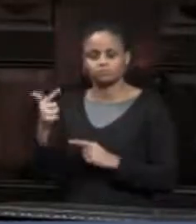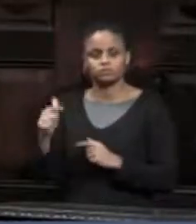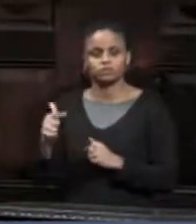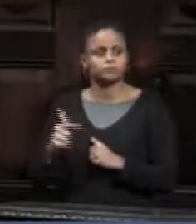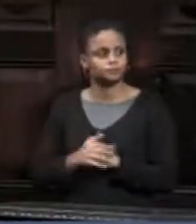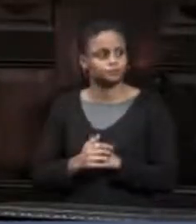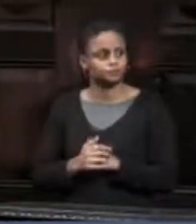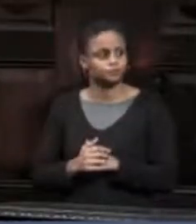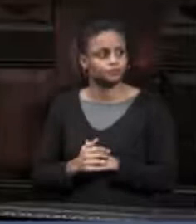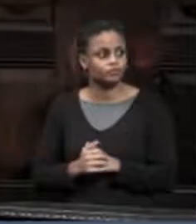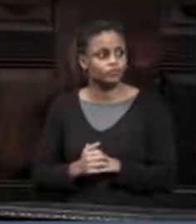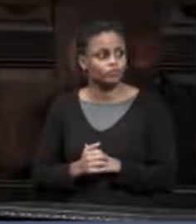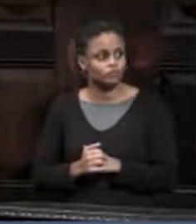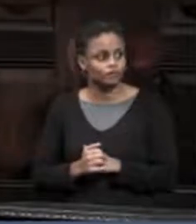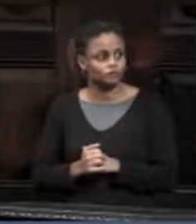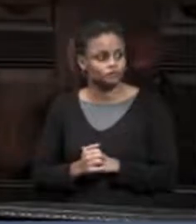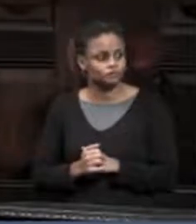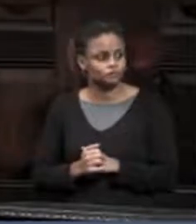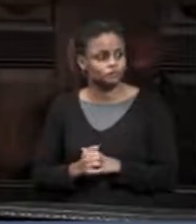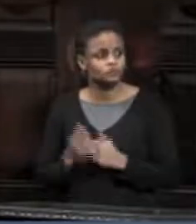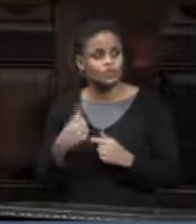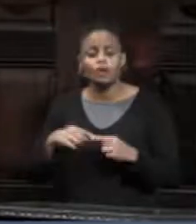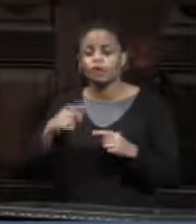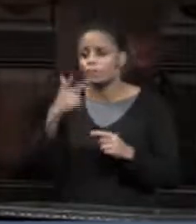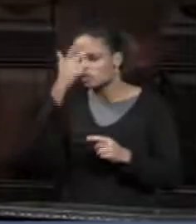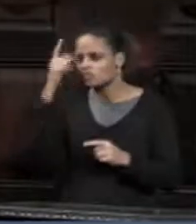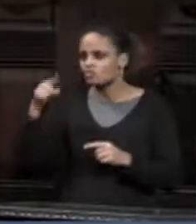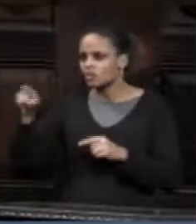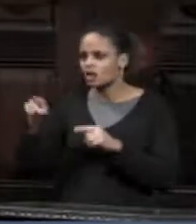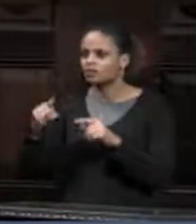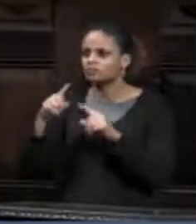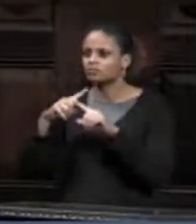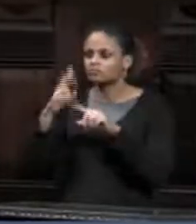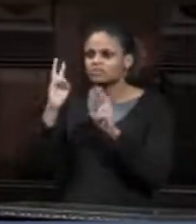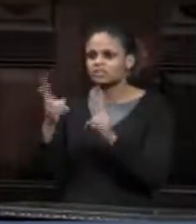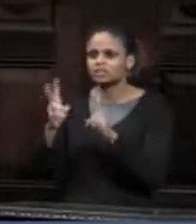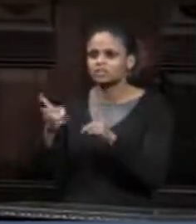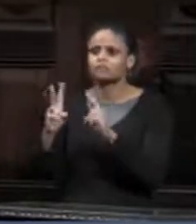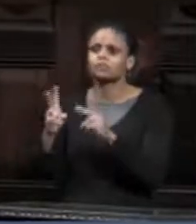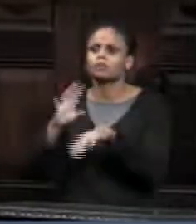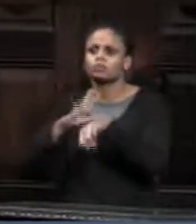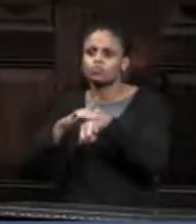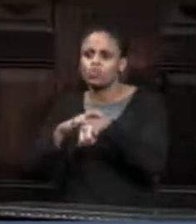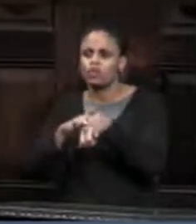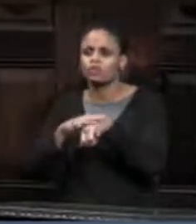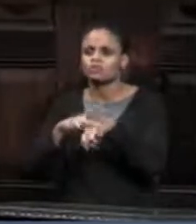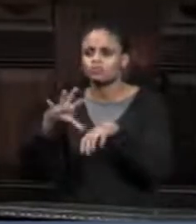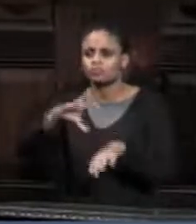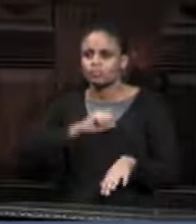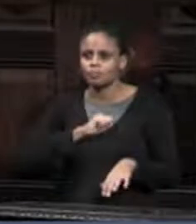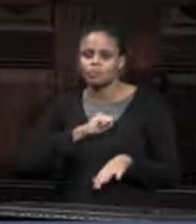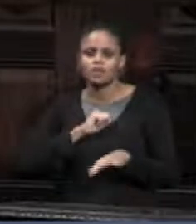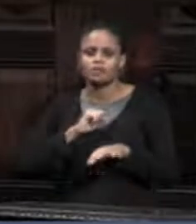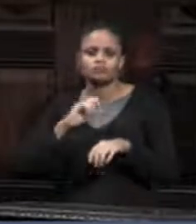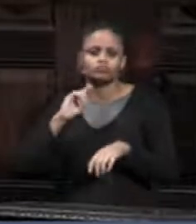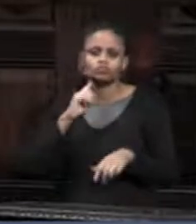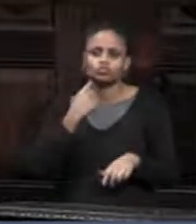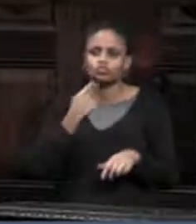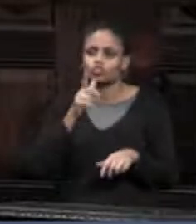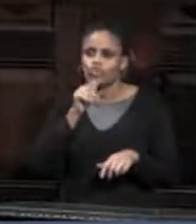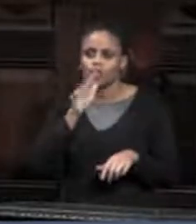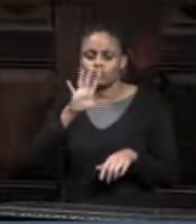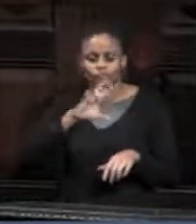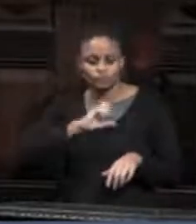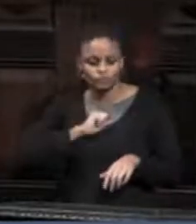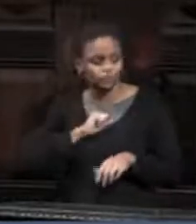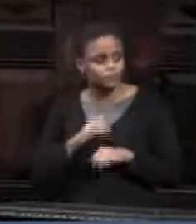são recorrentes as denúncias de doenças diretamente ligadas à poluição. Fato este